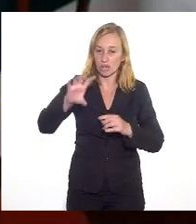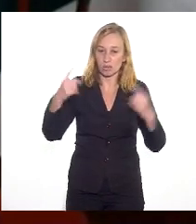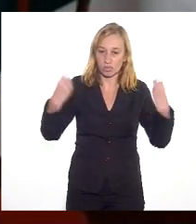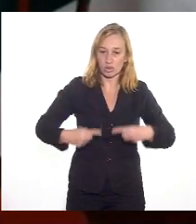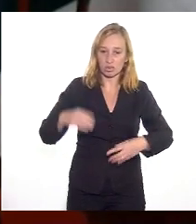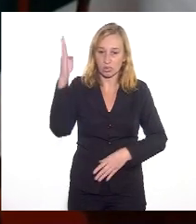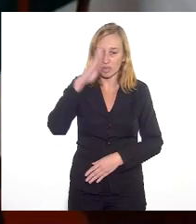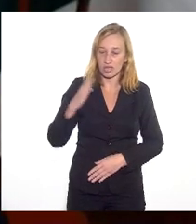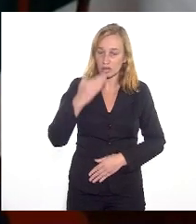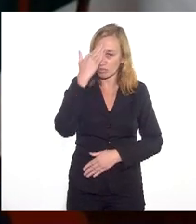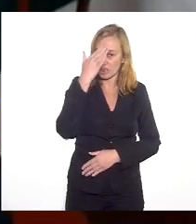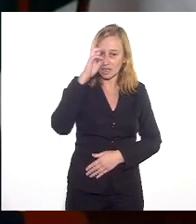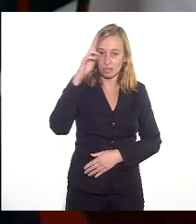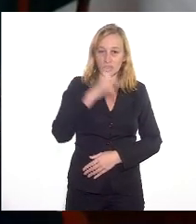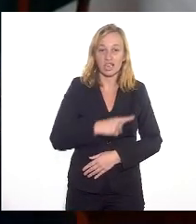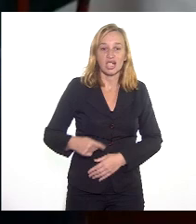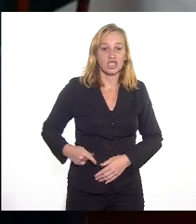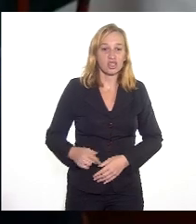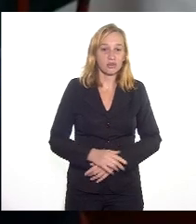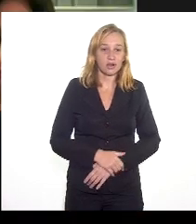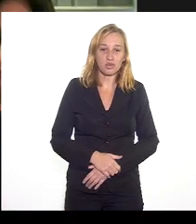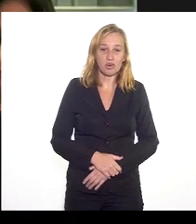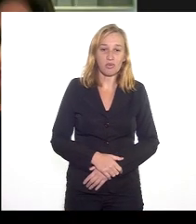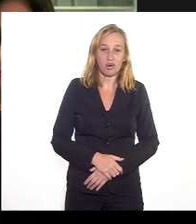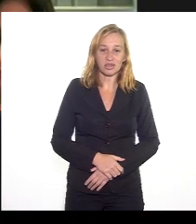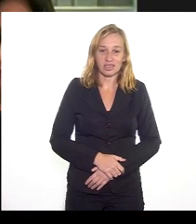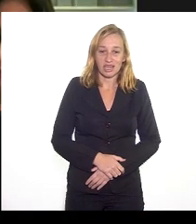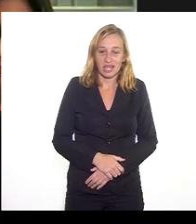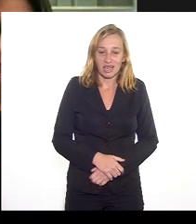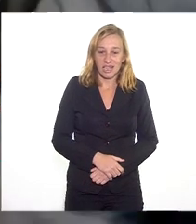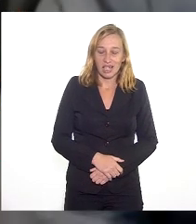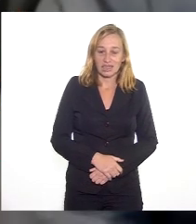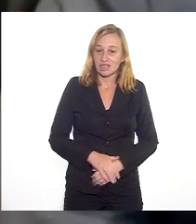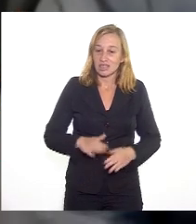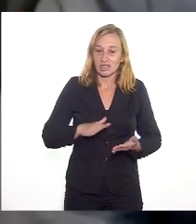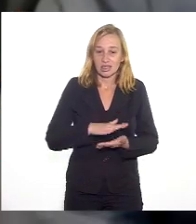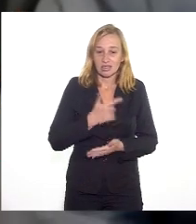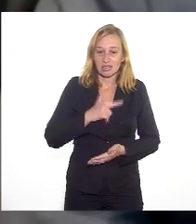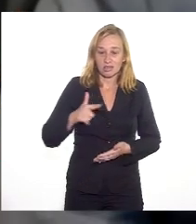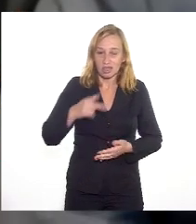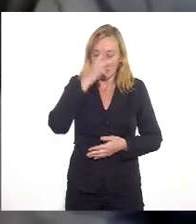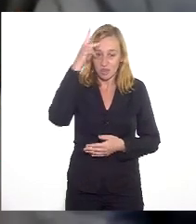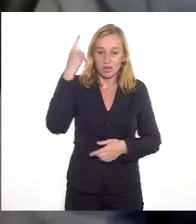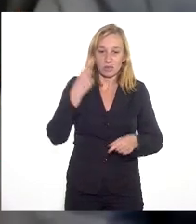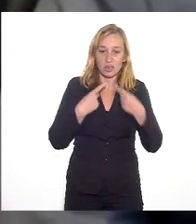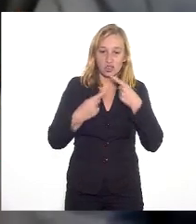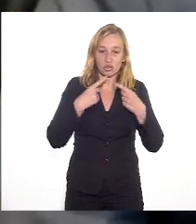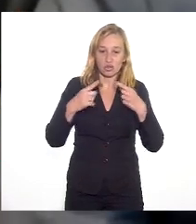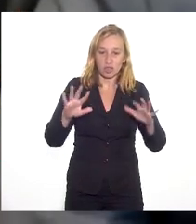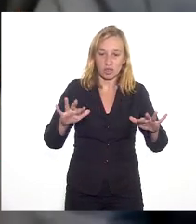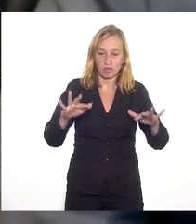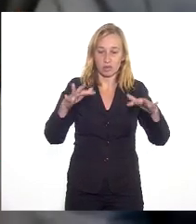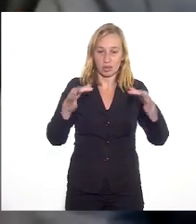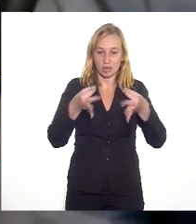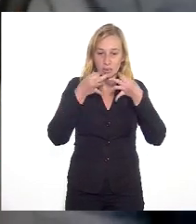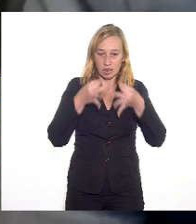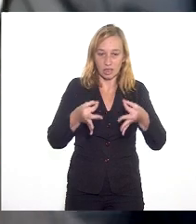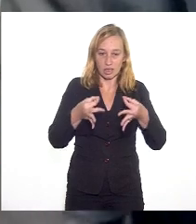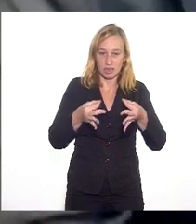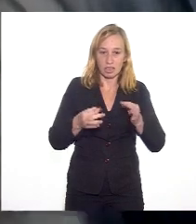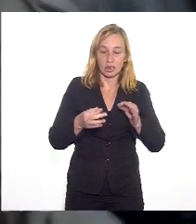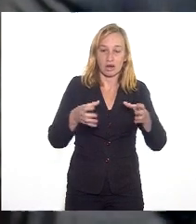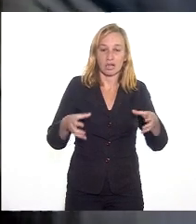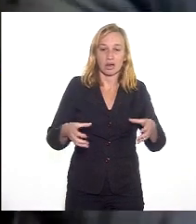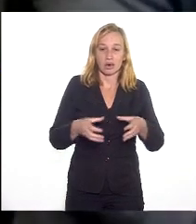Brasil. Obrigado, presidente. Bem, não havendo mais quem queira discutir, quero chamar a atenção do presidente da Comissão de